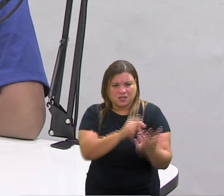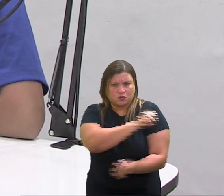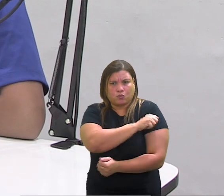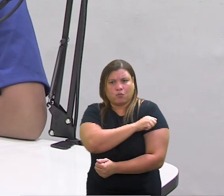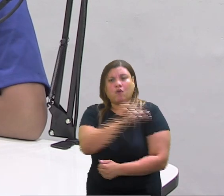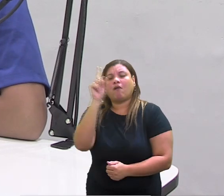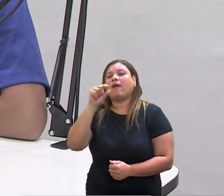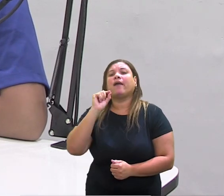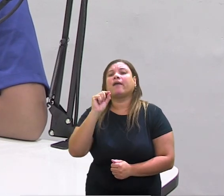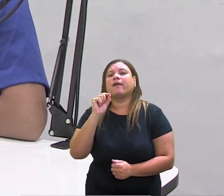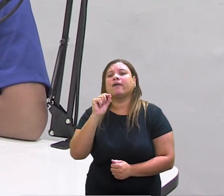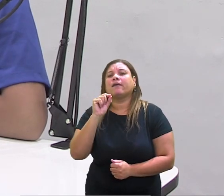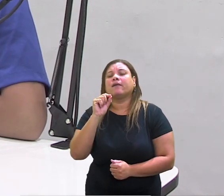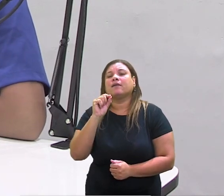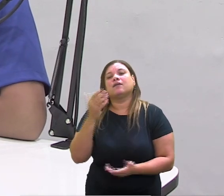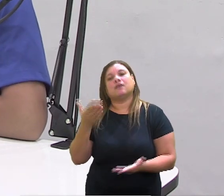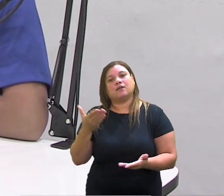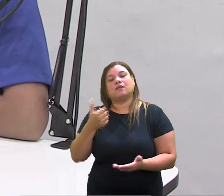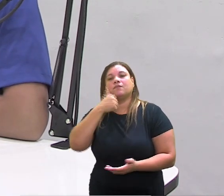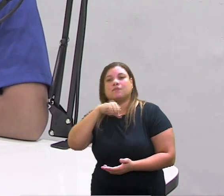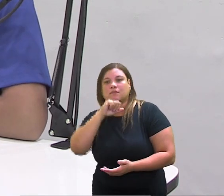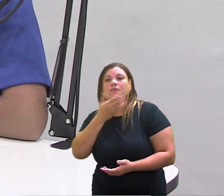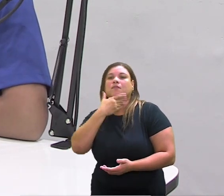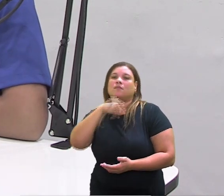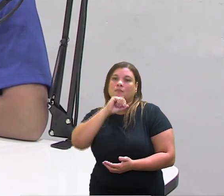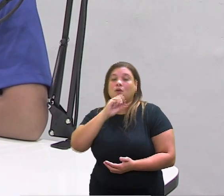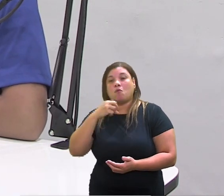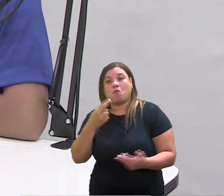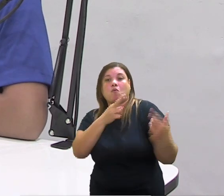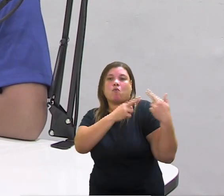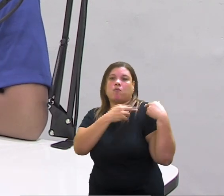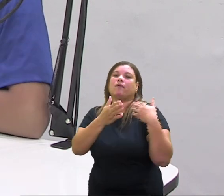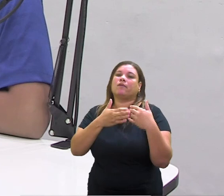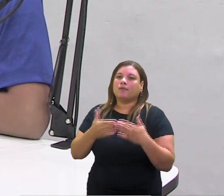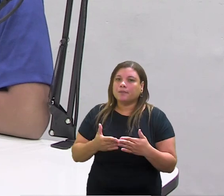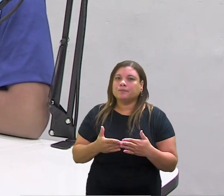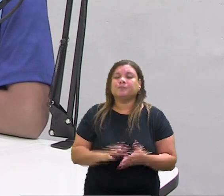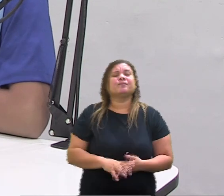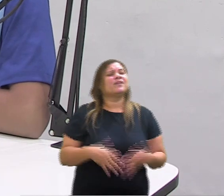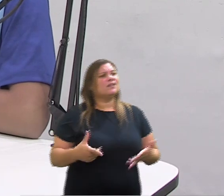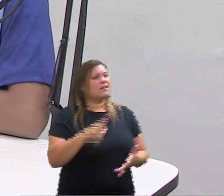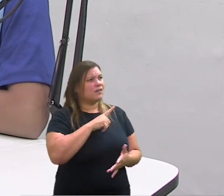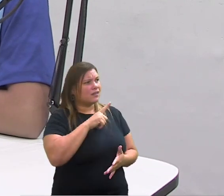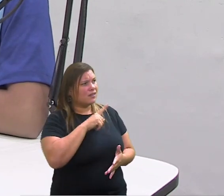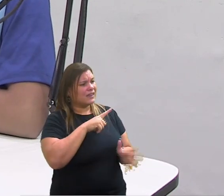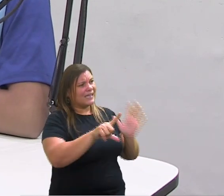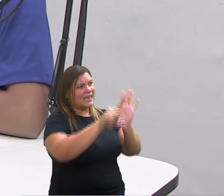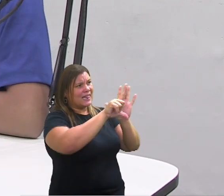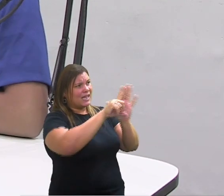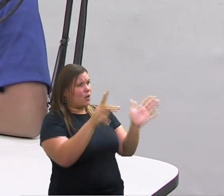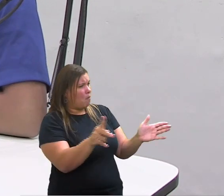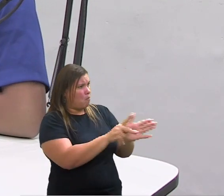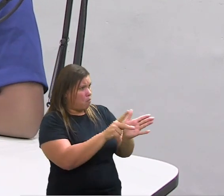está falando de lei, uma pergunta. Existem leis que ajudem a combater tanto a agressão de